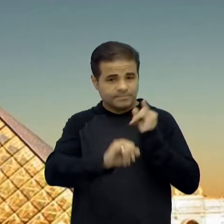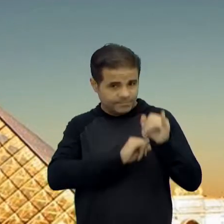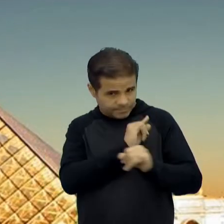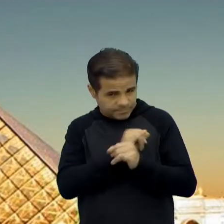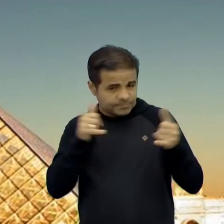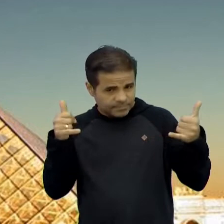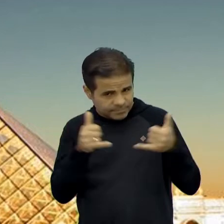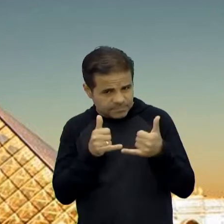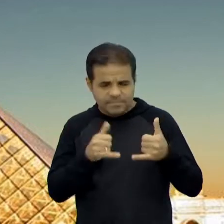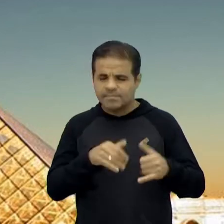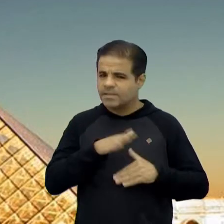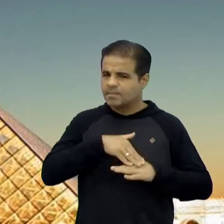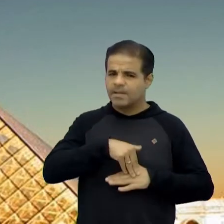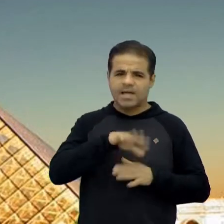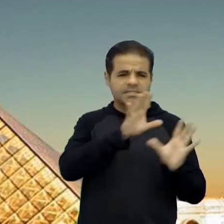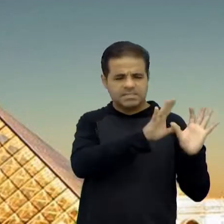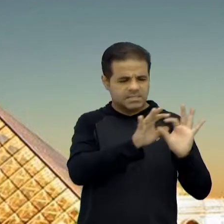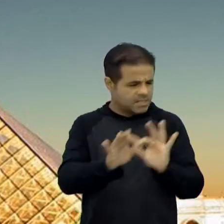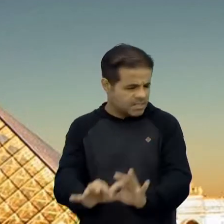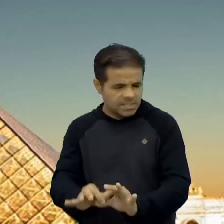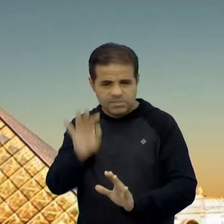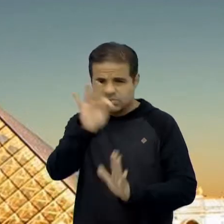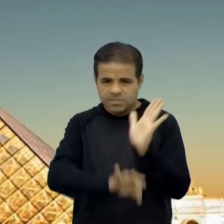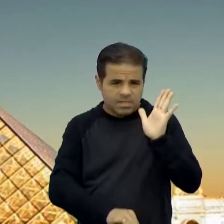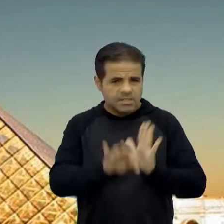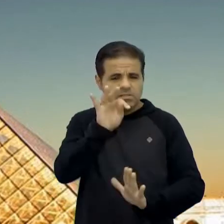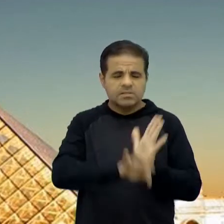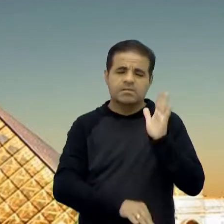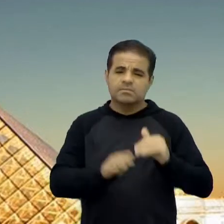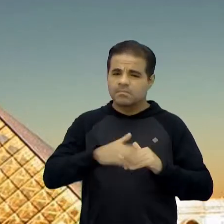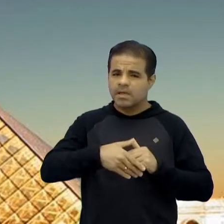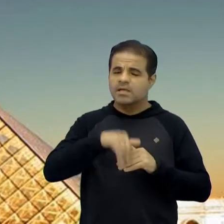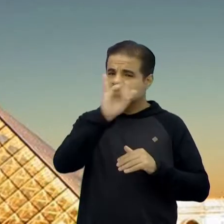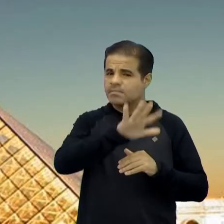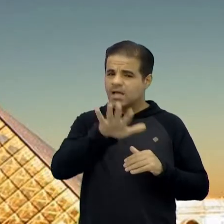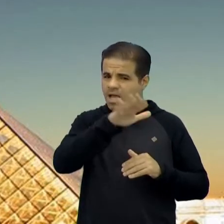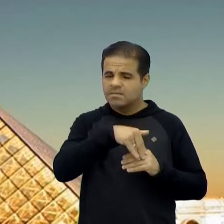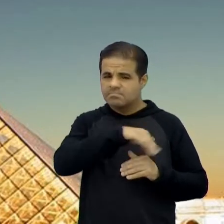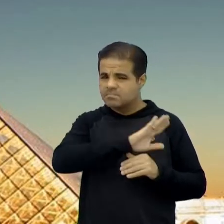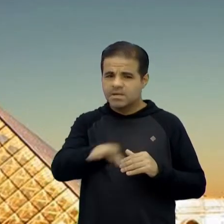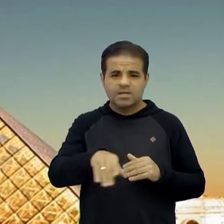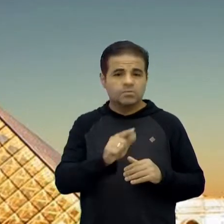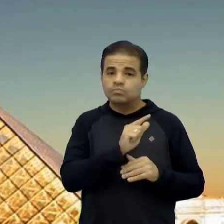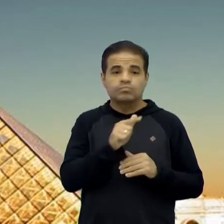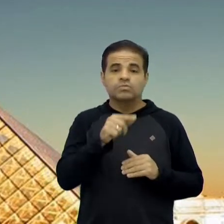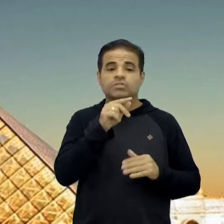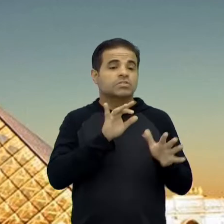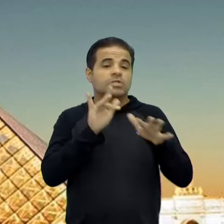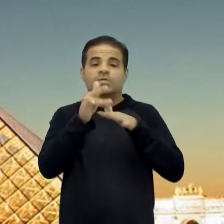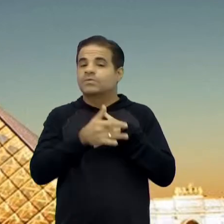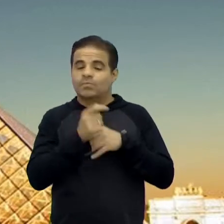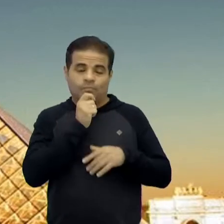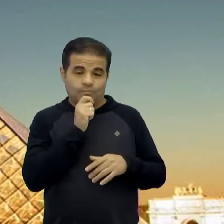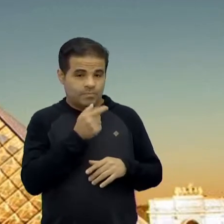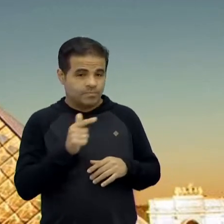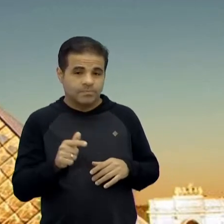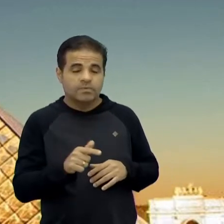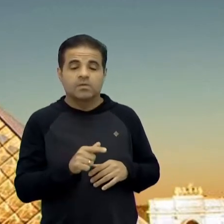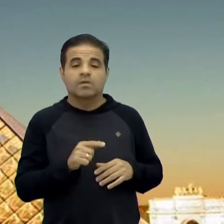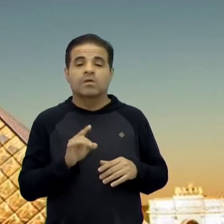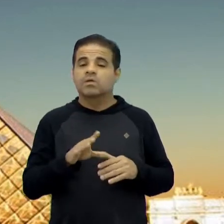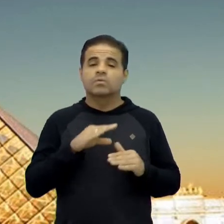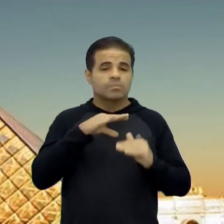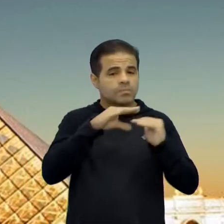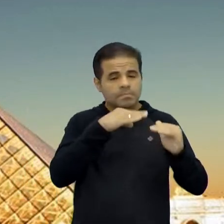era, vou dizer assim, mais texto, né? Do que imagem, e a gente tinha acesso, não havia redes sociais, na verdade a nossa comunicação era